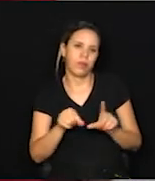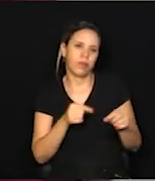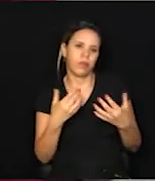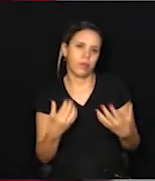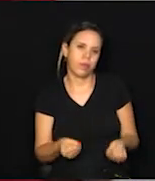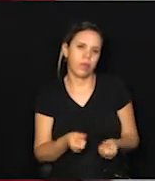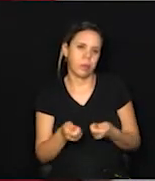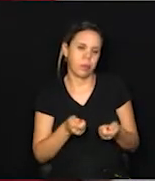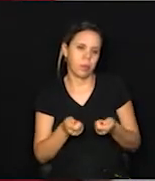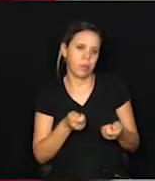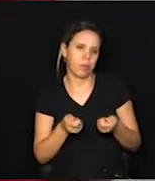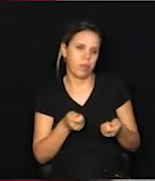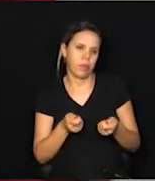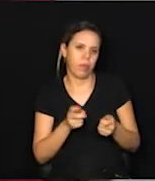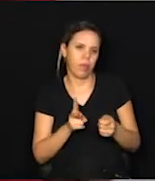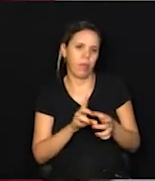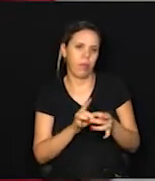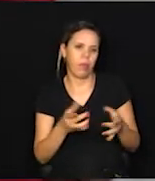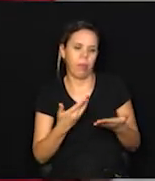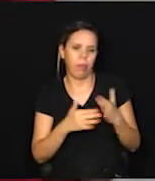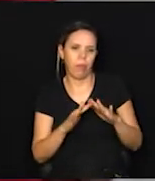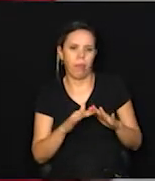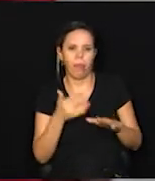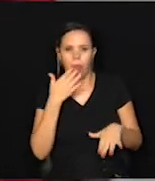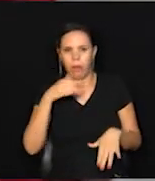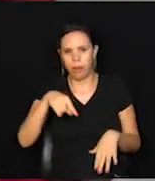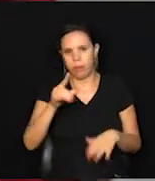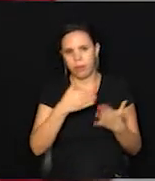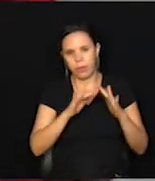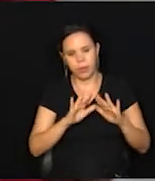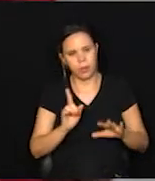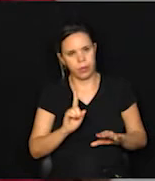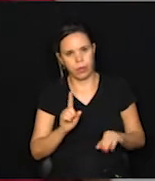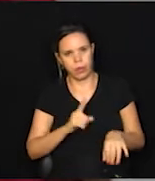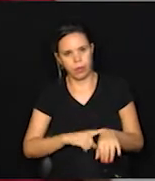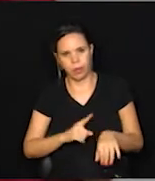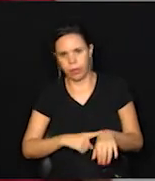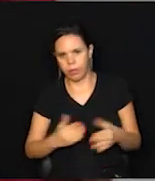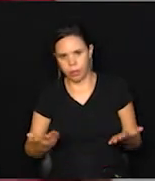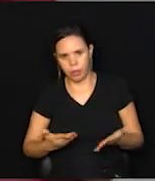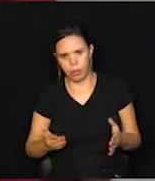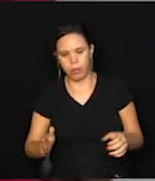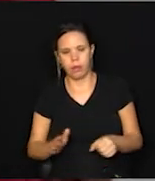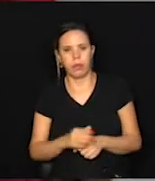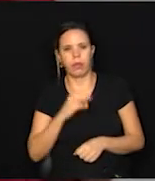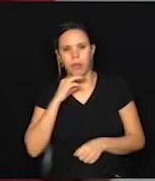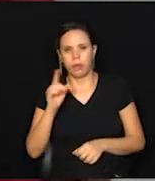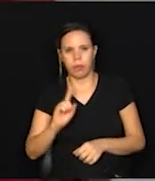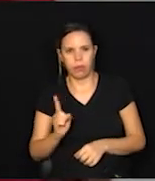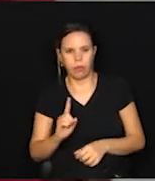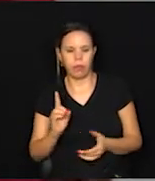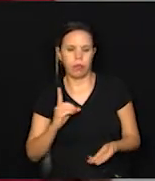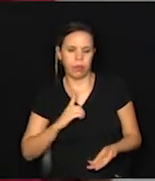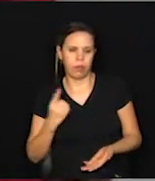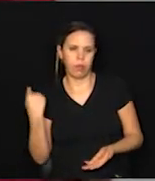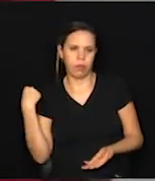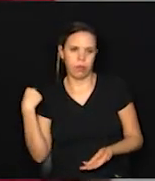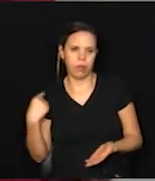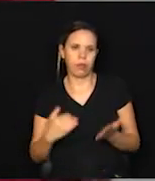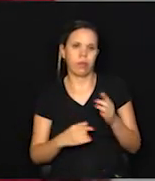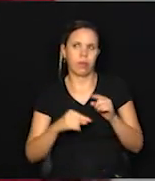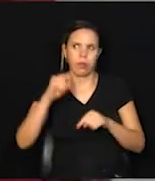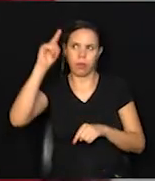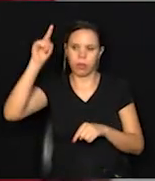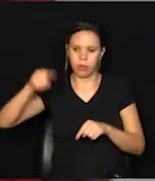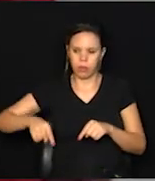um controle permitindo crianças à escola, não nesse momento agora de março, porque realmente eles tiveram um pico que